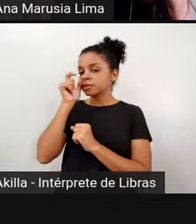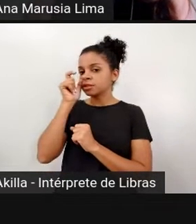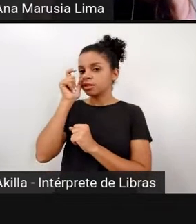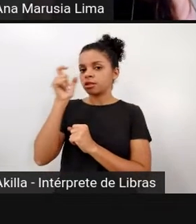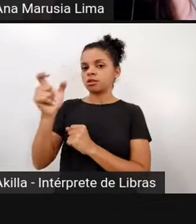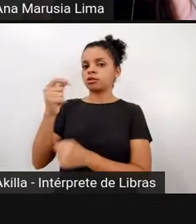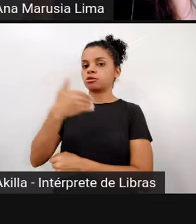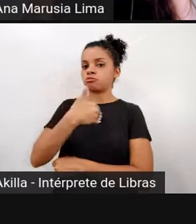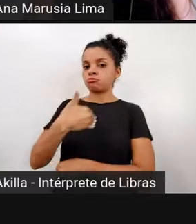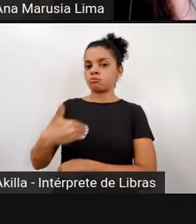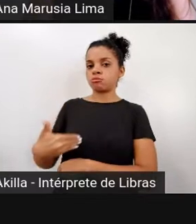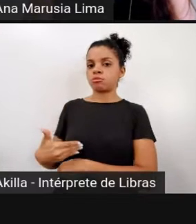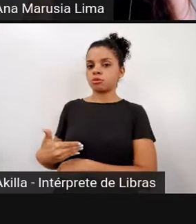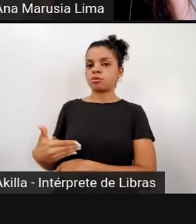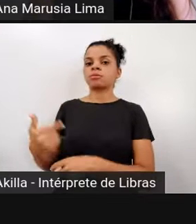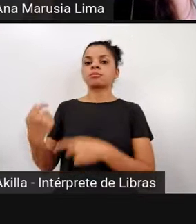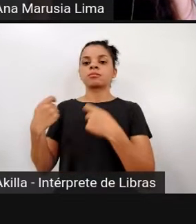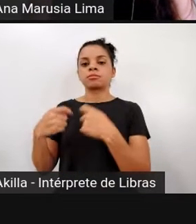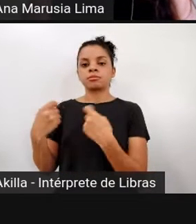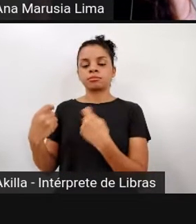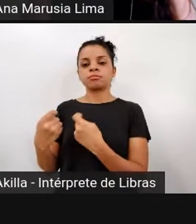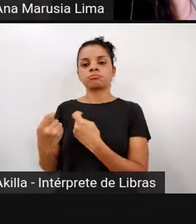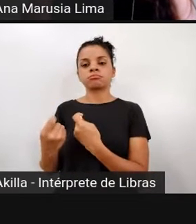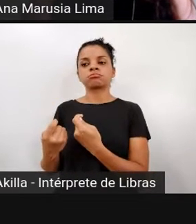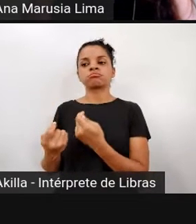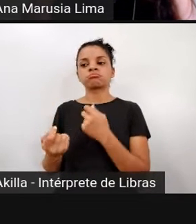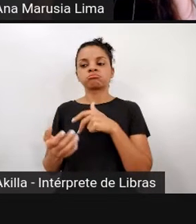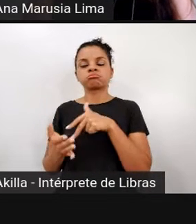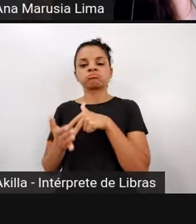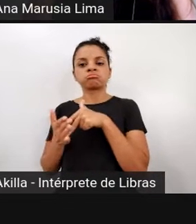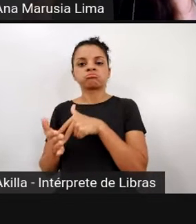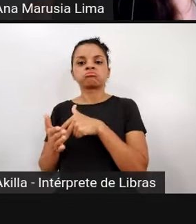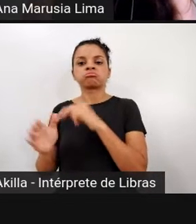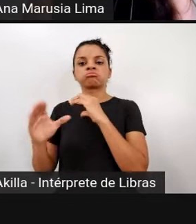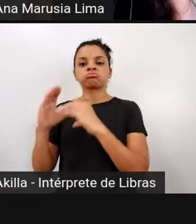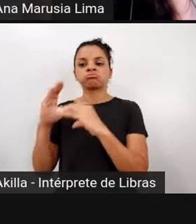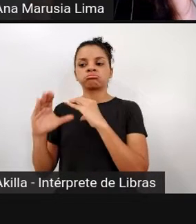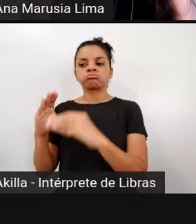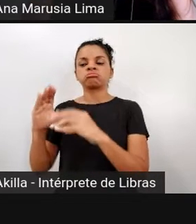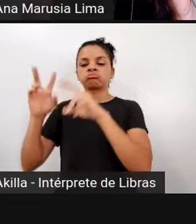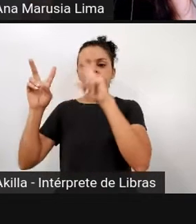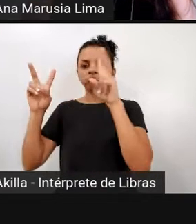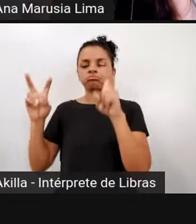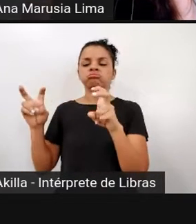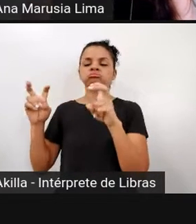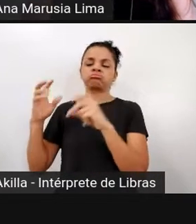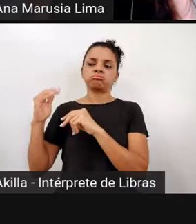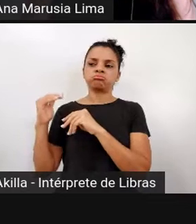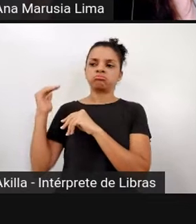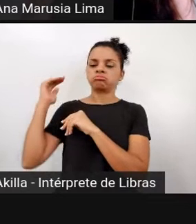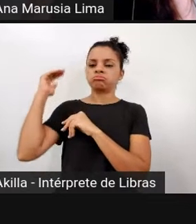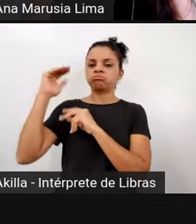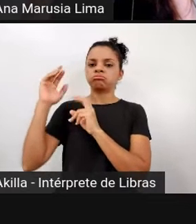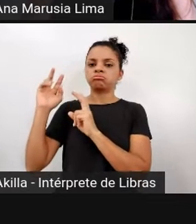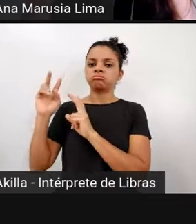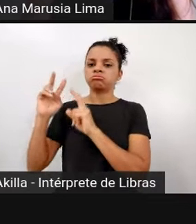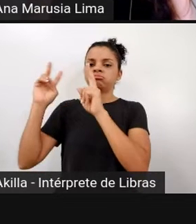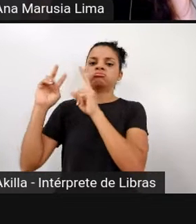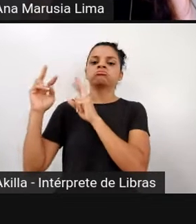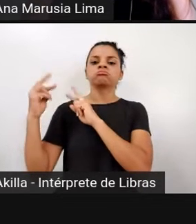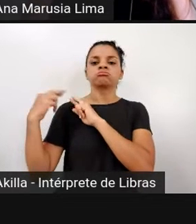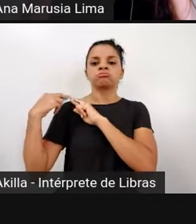nos produtos da Secretaria de Comunicação, trataria de assuntos permanentes, os interesses maiores do país, responsabilidade